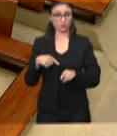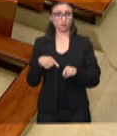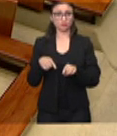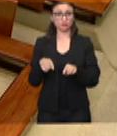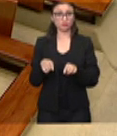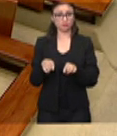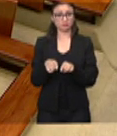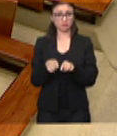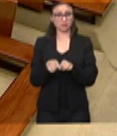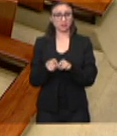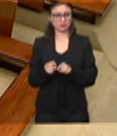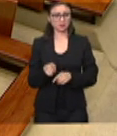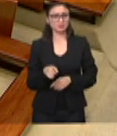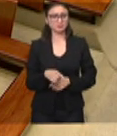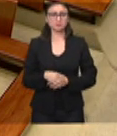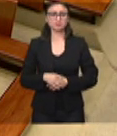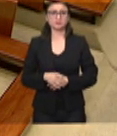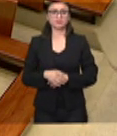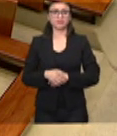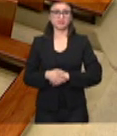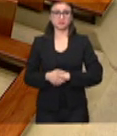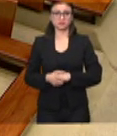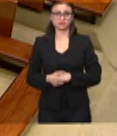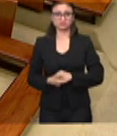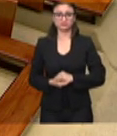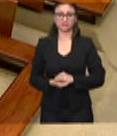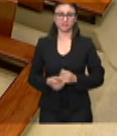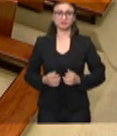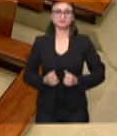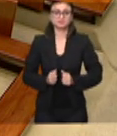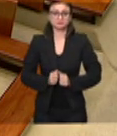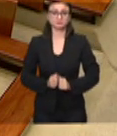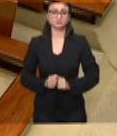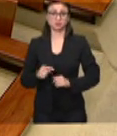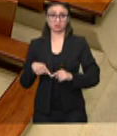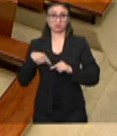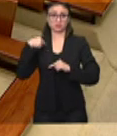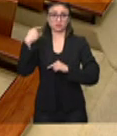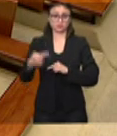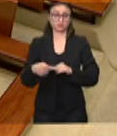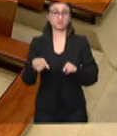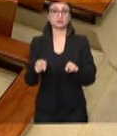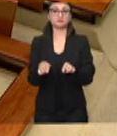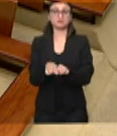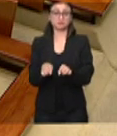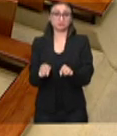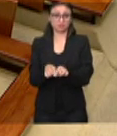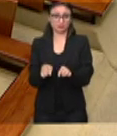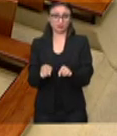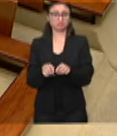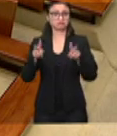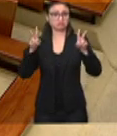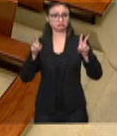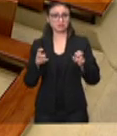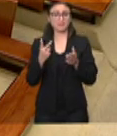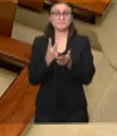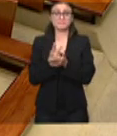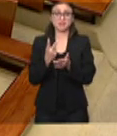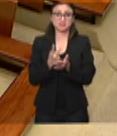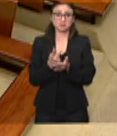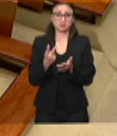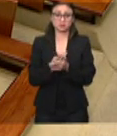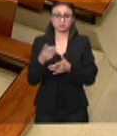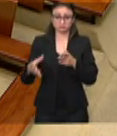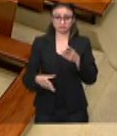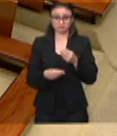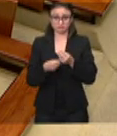concordo plenamente ministro com o ministro Alexandre de Moraes. Que nós poderemos ir mais além, poderemos entrar na questão, mesmo com a nova fixação